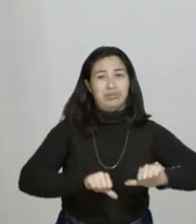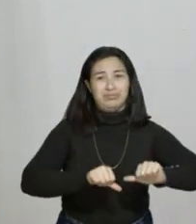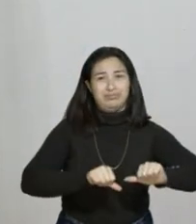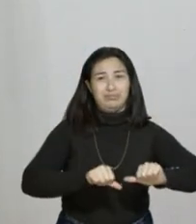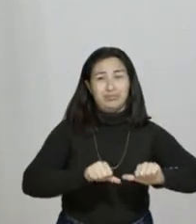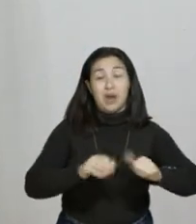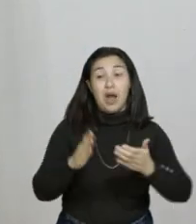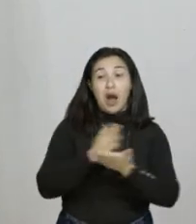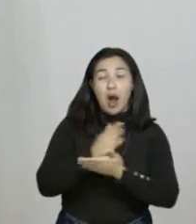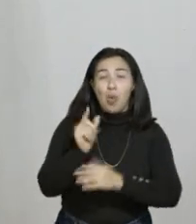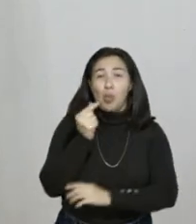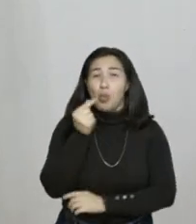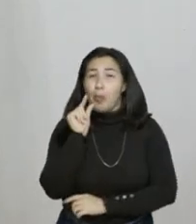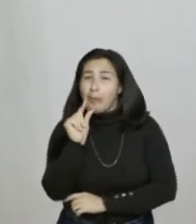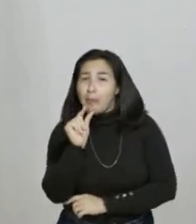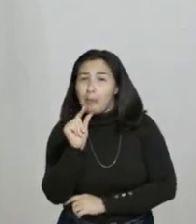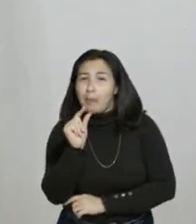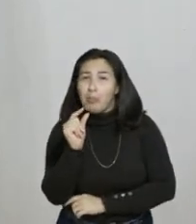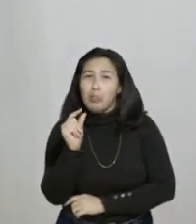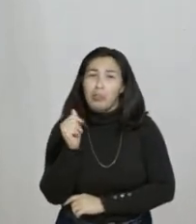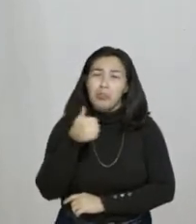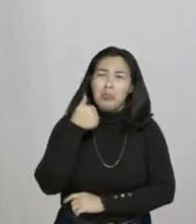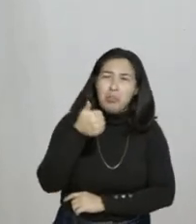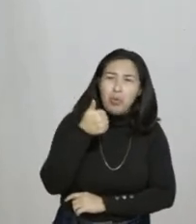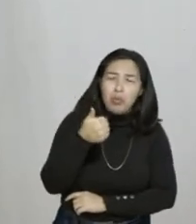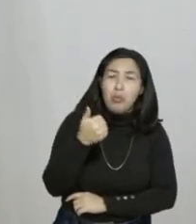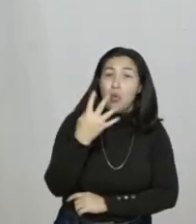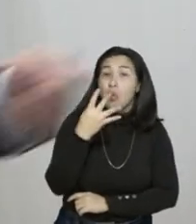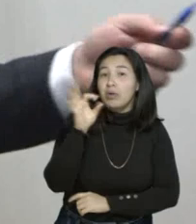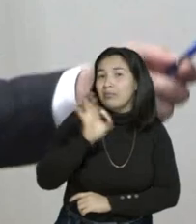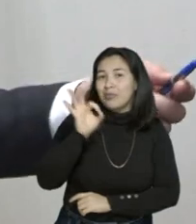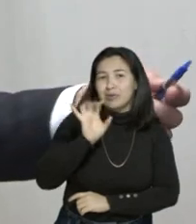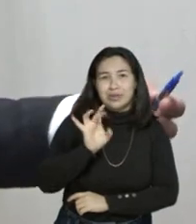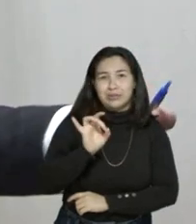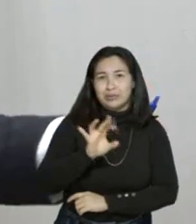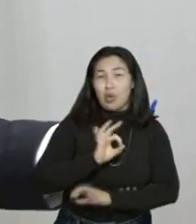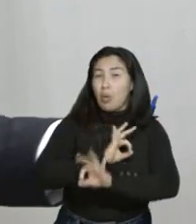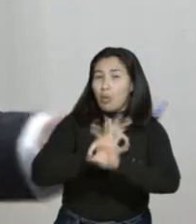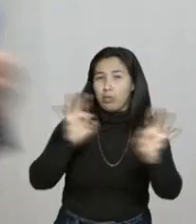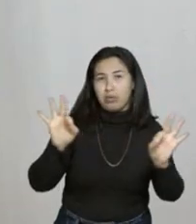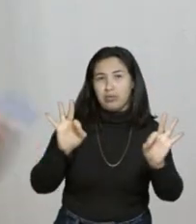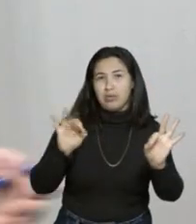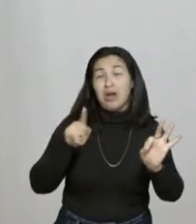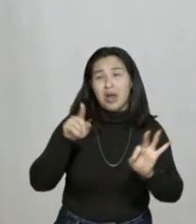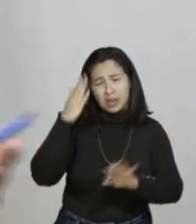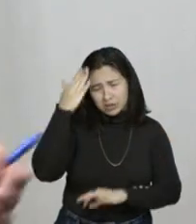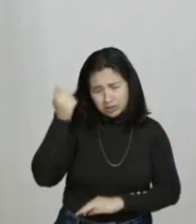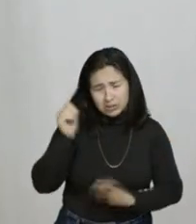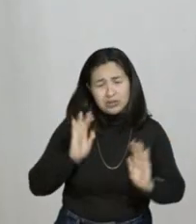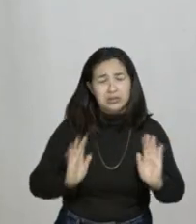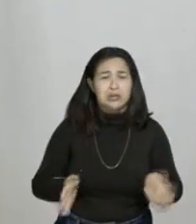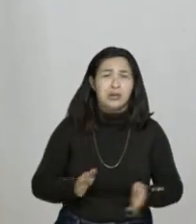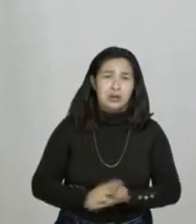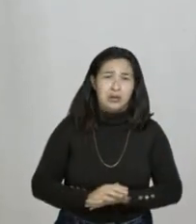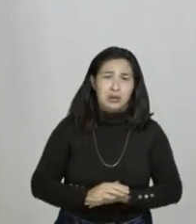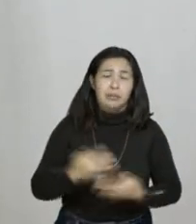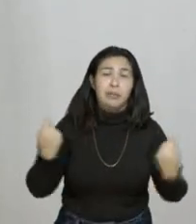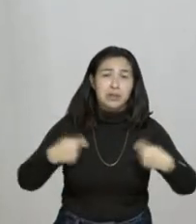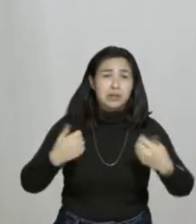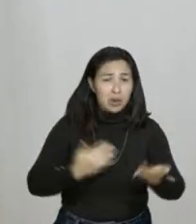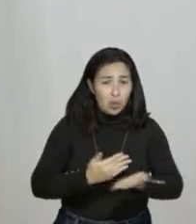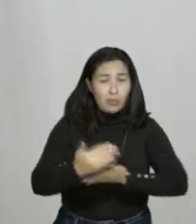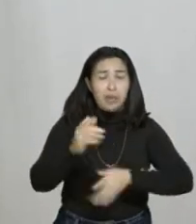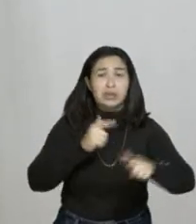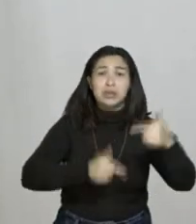a bom e ótimo 4% de Ótimo então avaliação o governo já tem o que precisa agora começar a trabalhar dinheiro